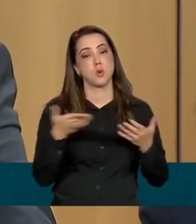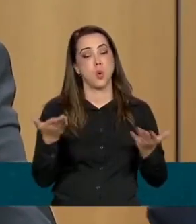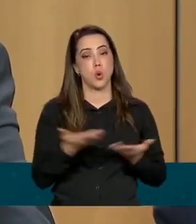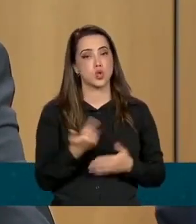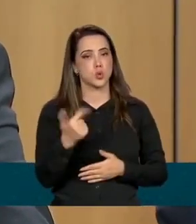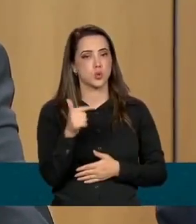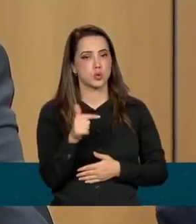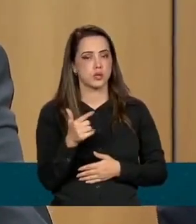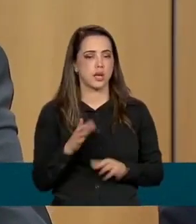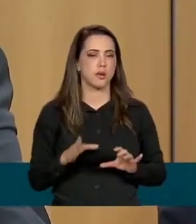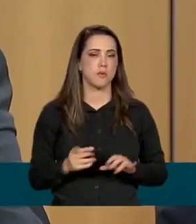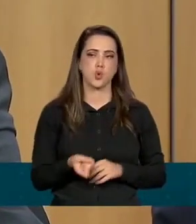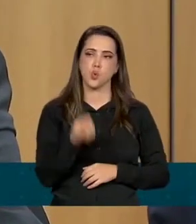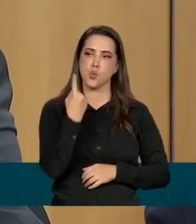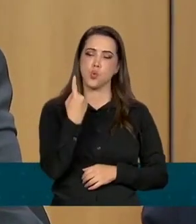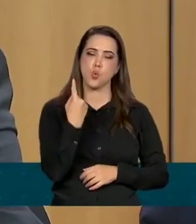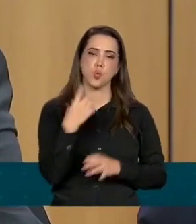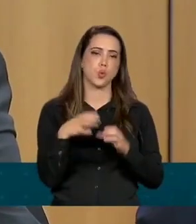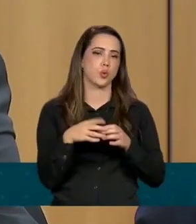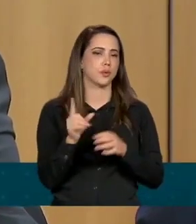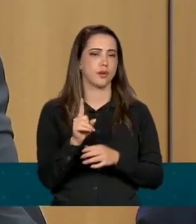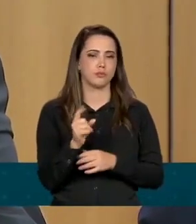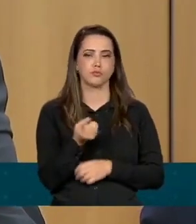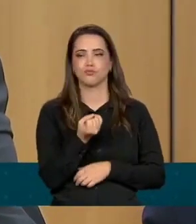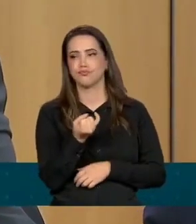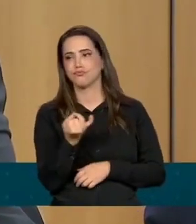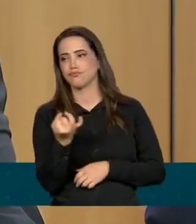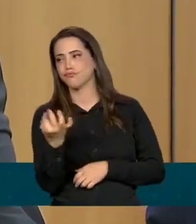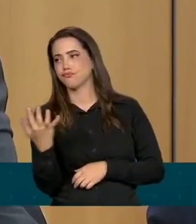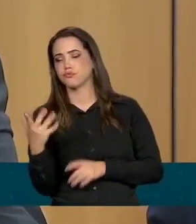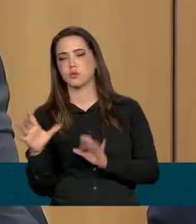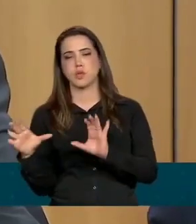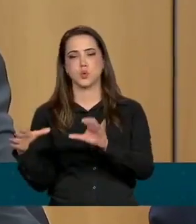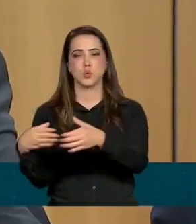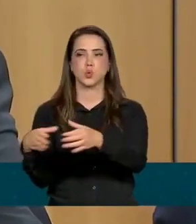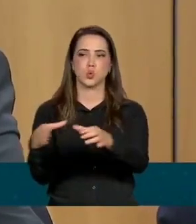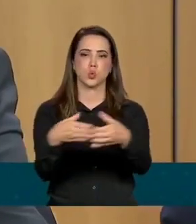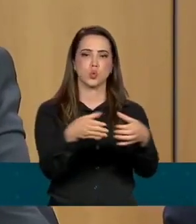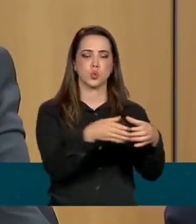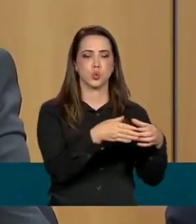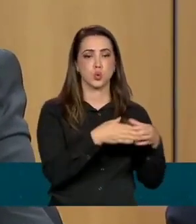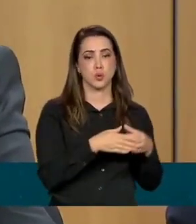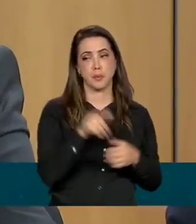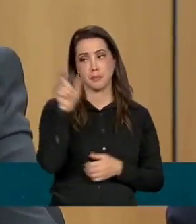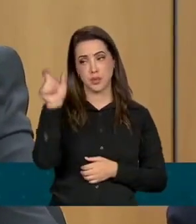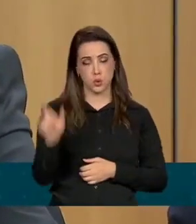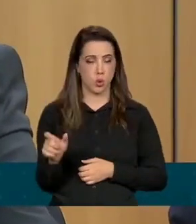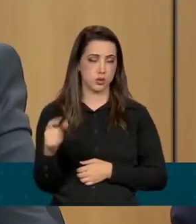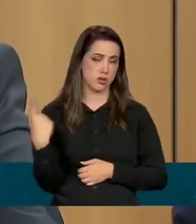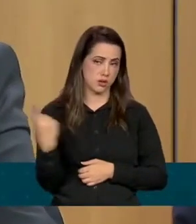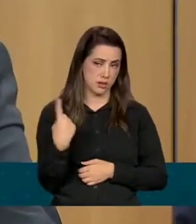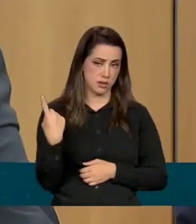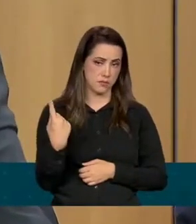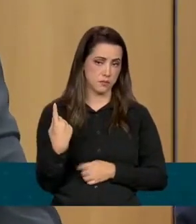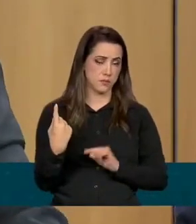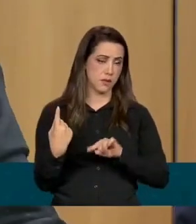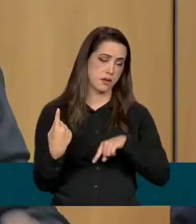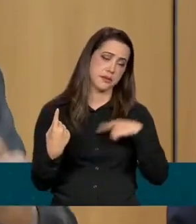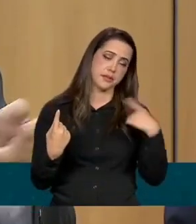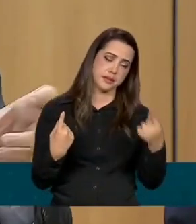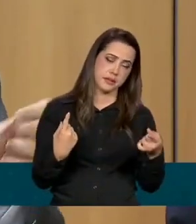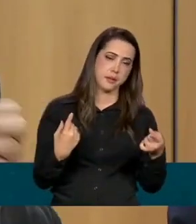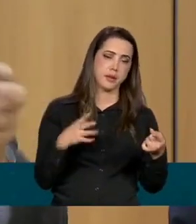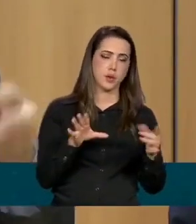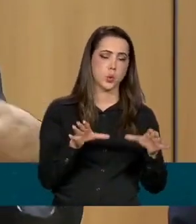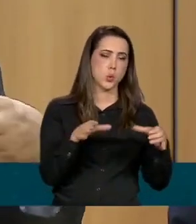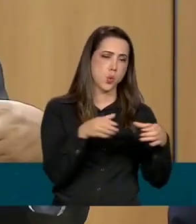a detecção de um único grupo. Nós temos, basicamente, indivíduos e nós